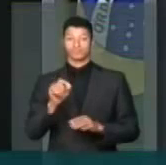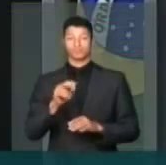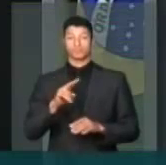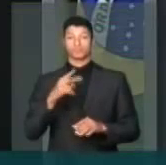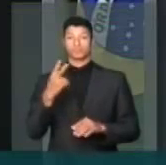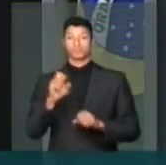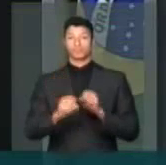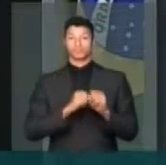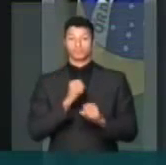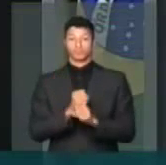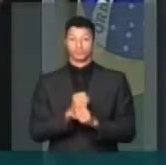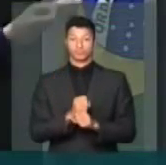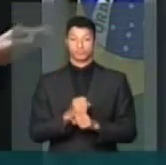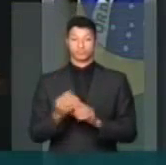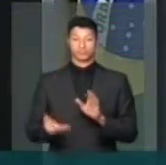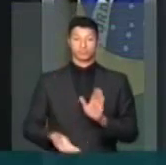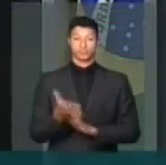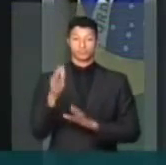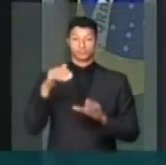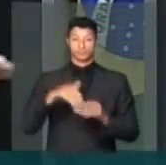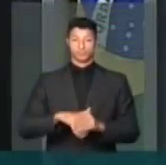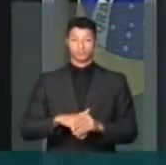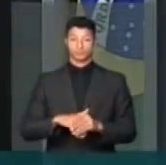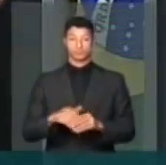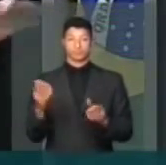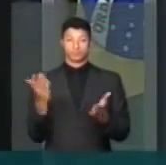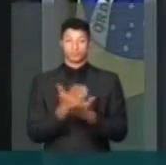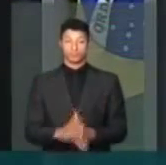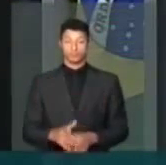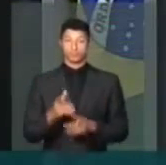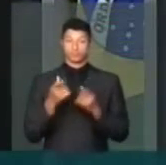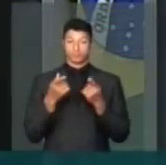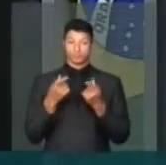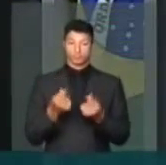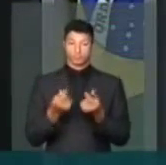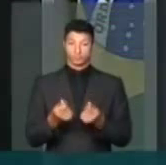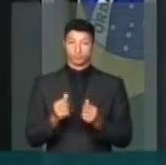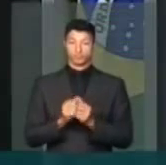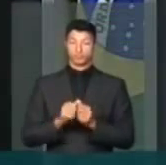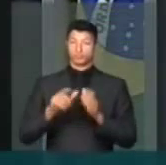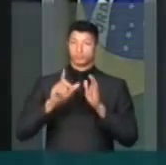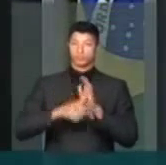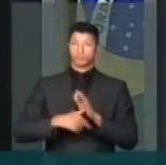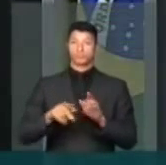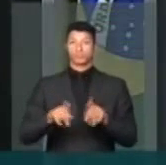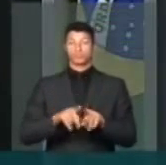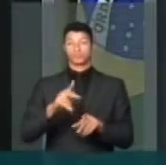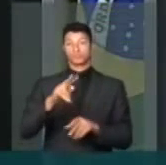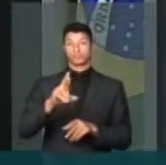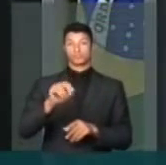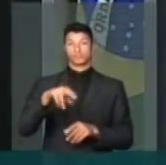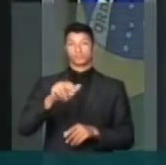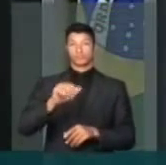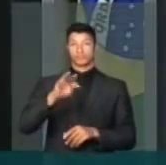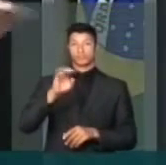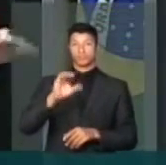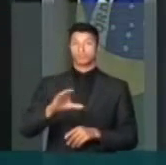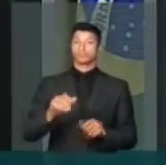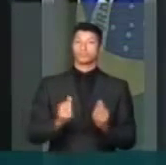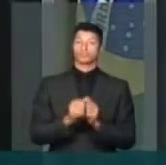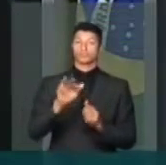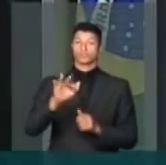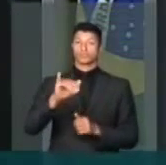que 2 anos. Passada a eleição, acabou o dinheiro. Como atrasou para o Pronatec, como acabou